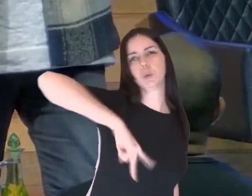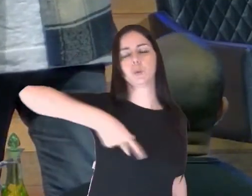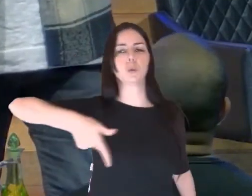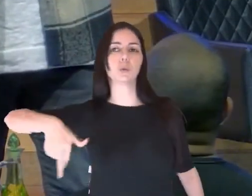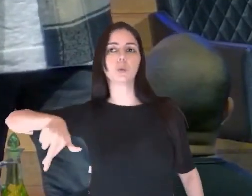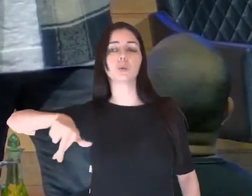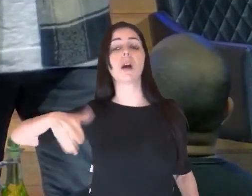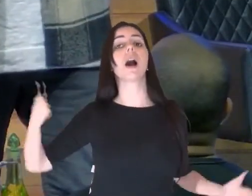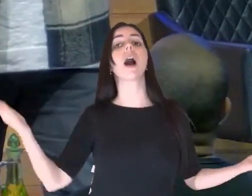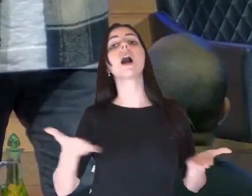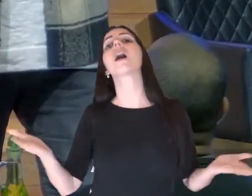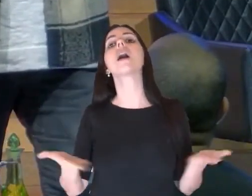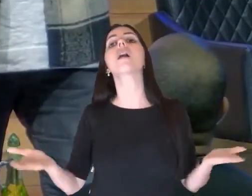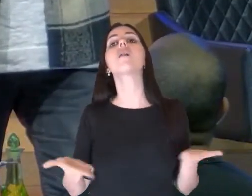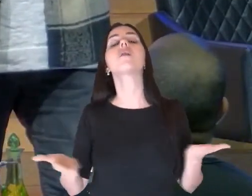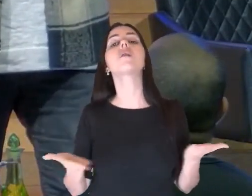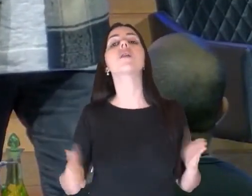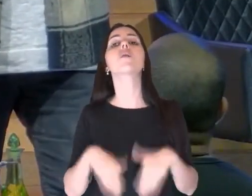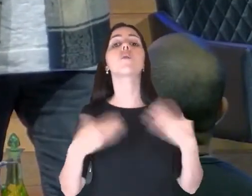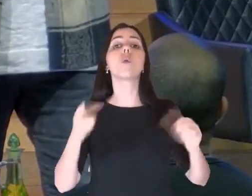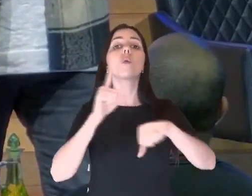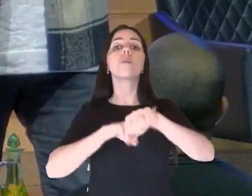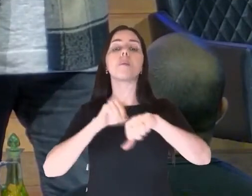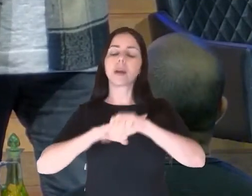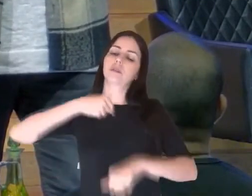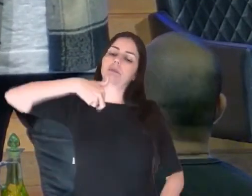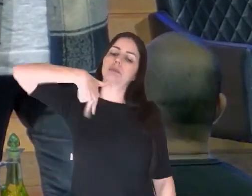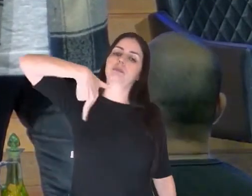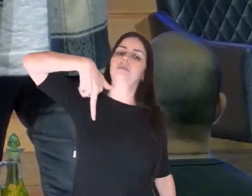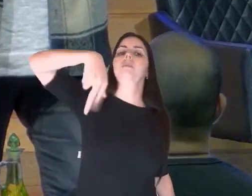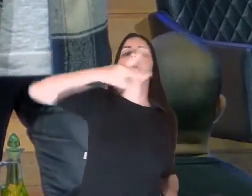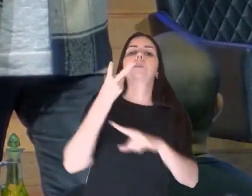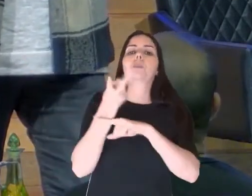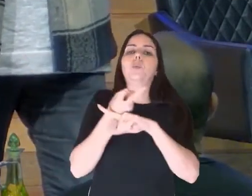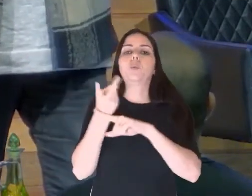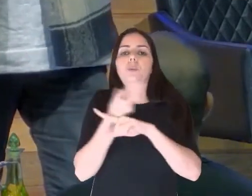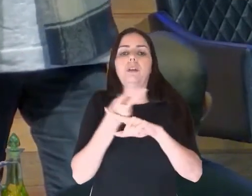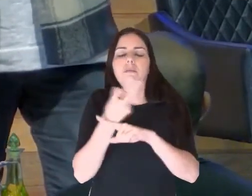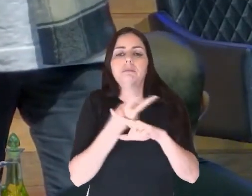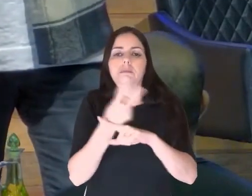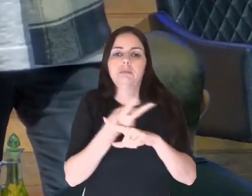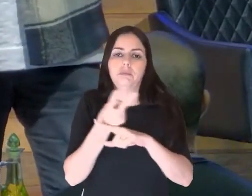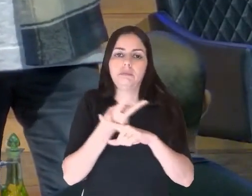Nosso papel agora, em qual fase que nós estamos? Percorrer a terra.